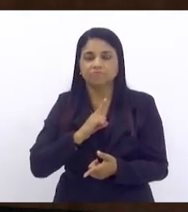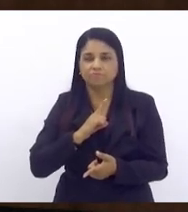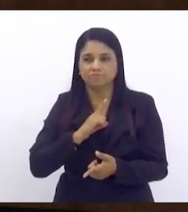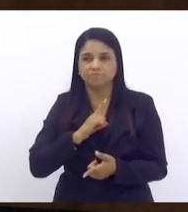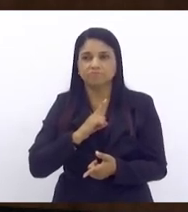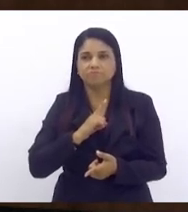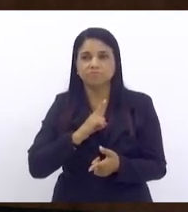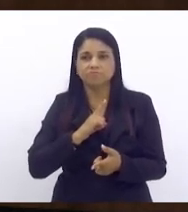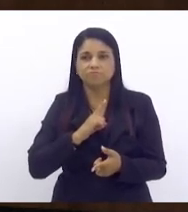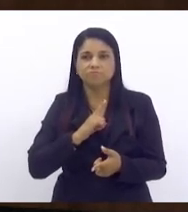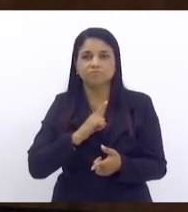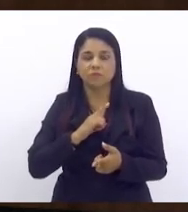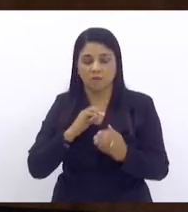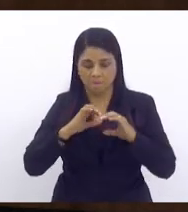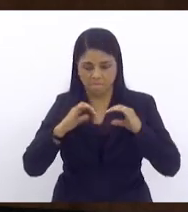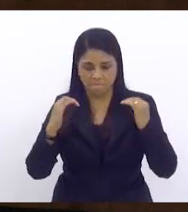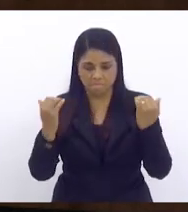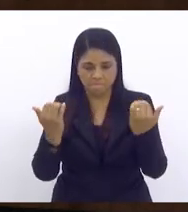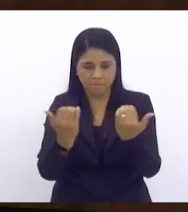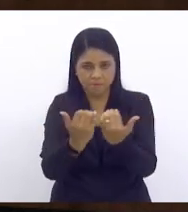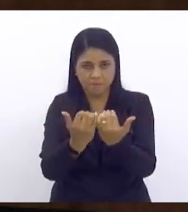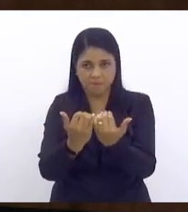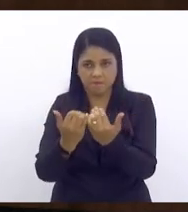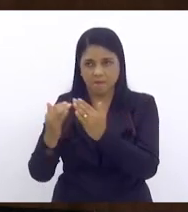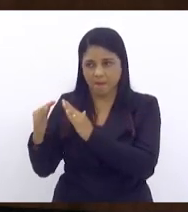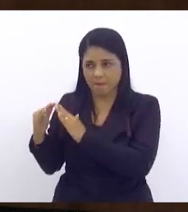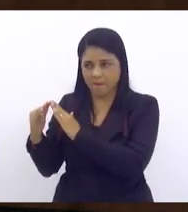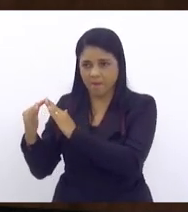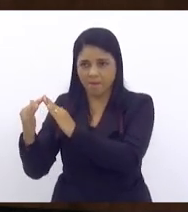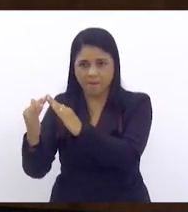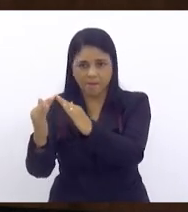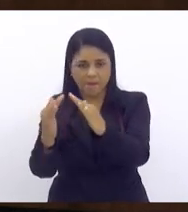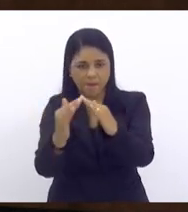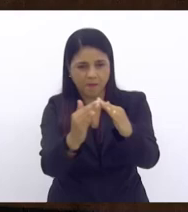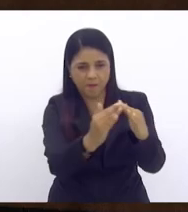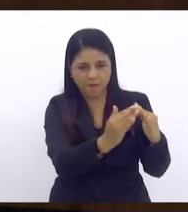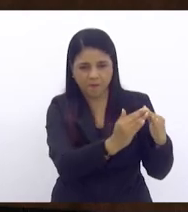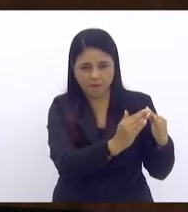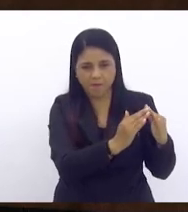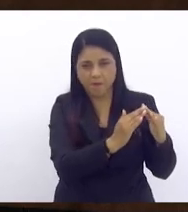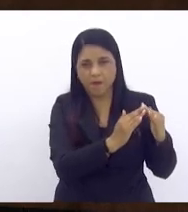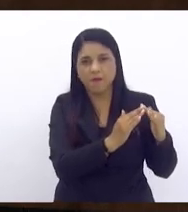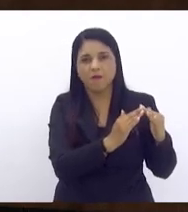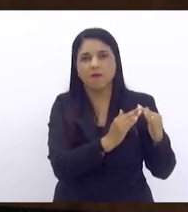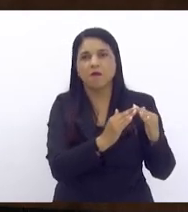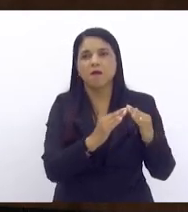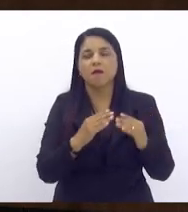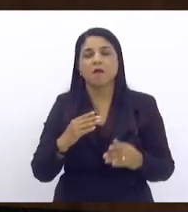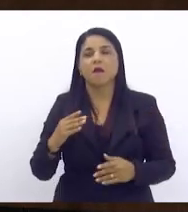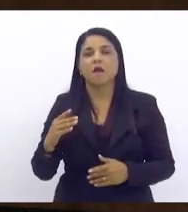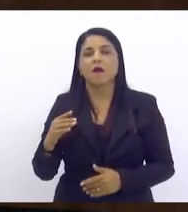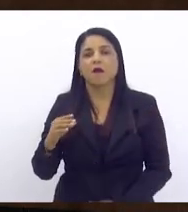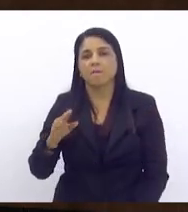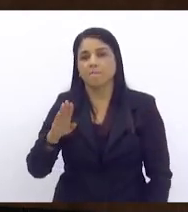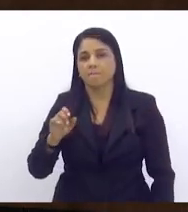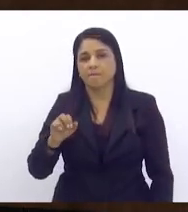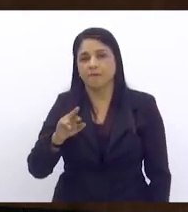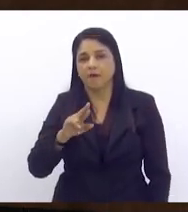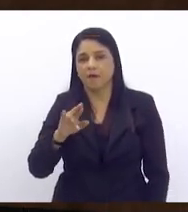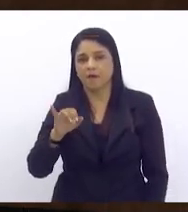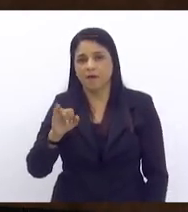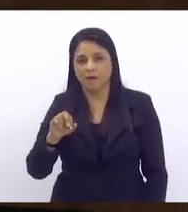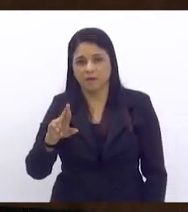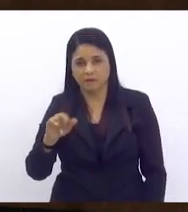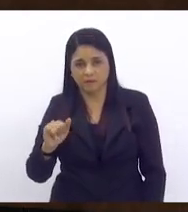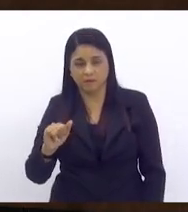os arredores de São Januário, onde nós temos a querida comunidade da Barreira do Vasco, e quero saudar